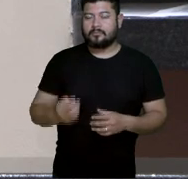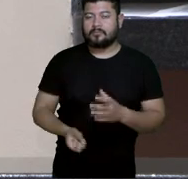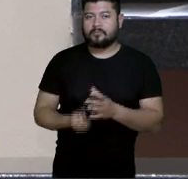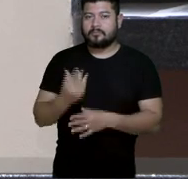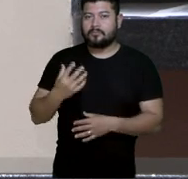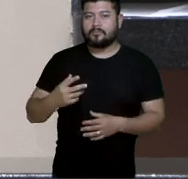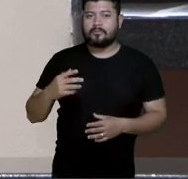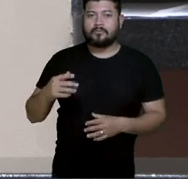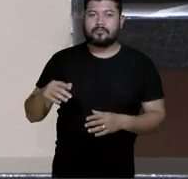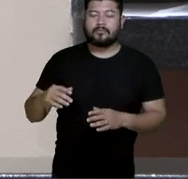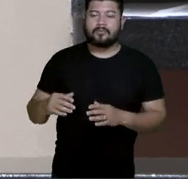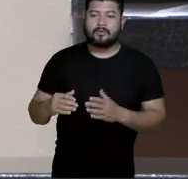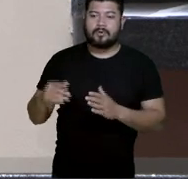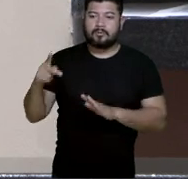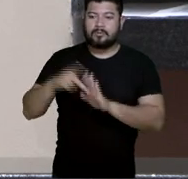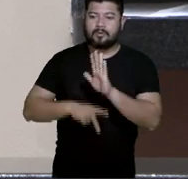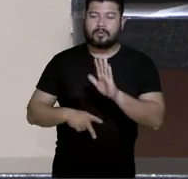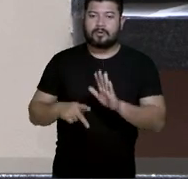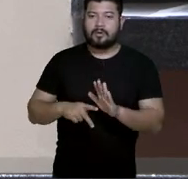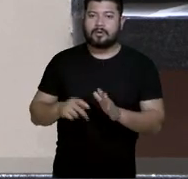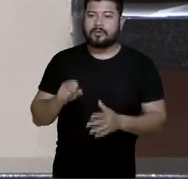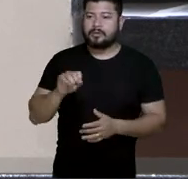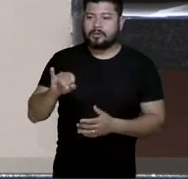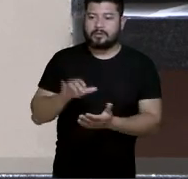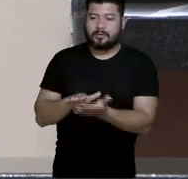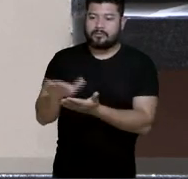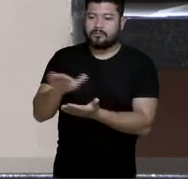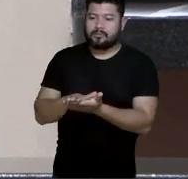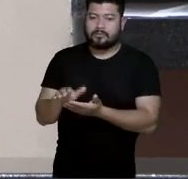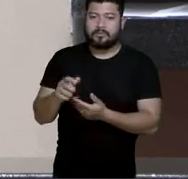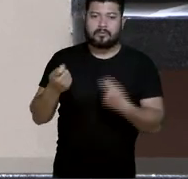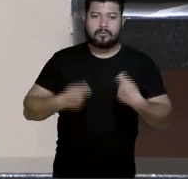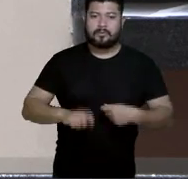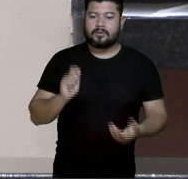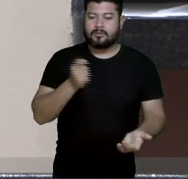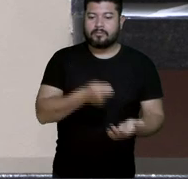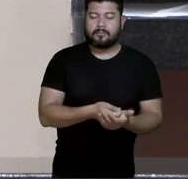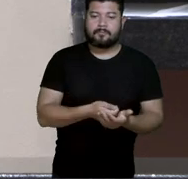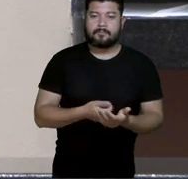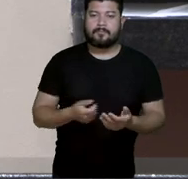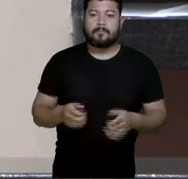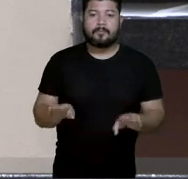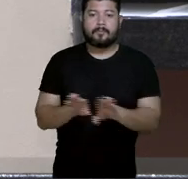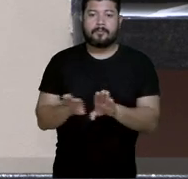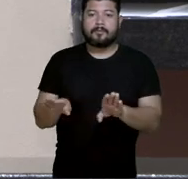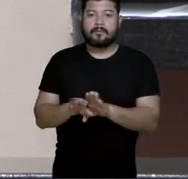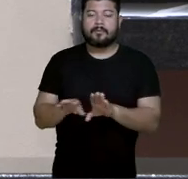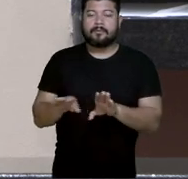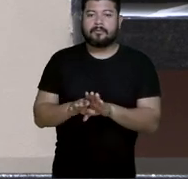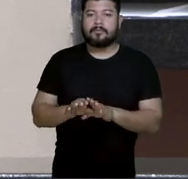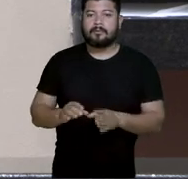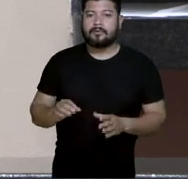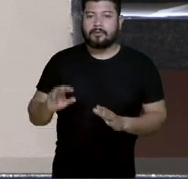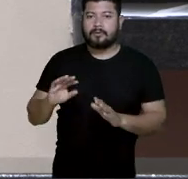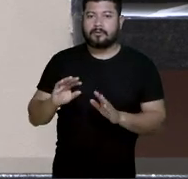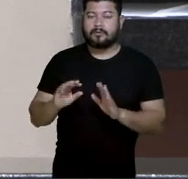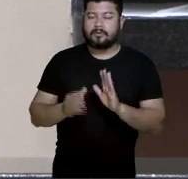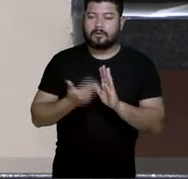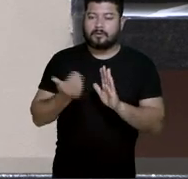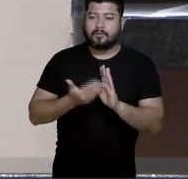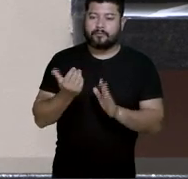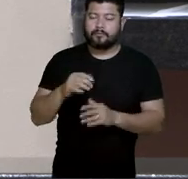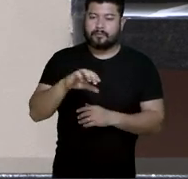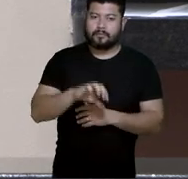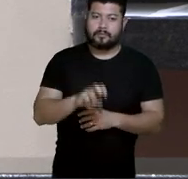Sem Cópia, Sem Custo e estabelece outras providências, que também se encontra na folha 53 dos autos eletrônicos